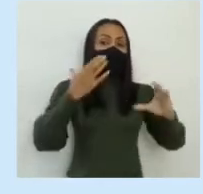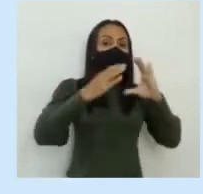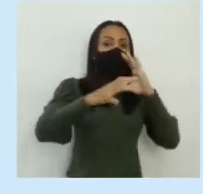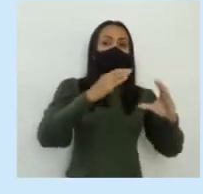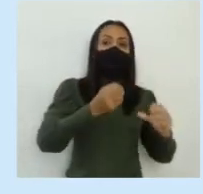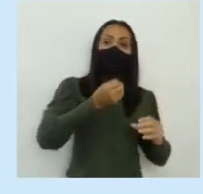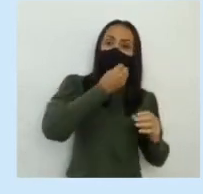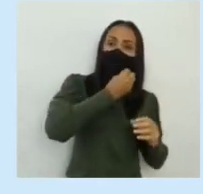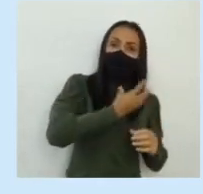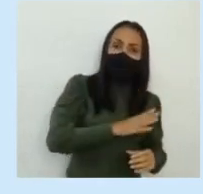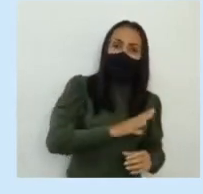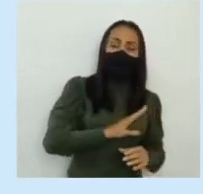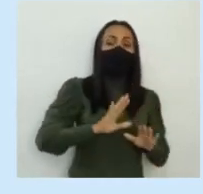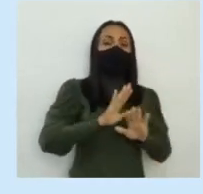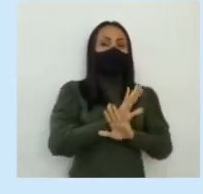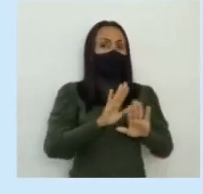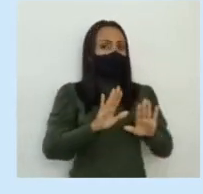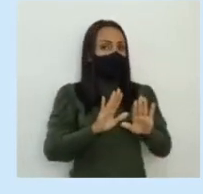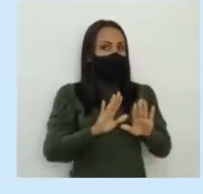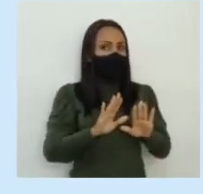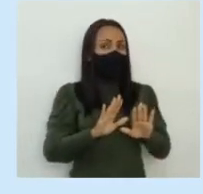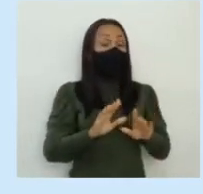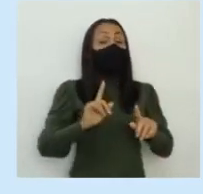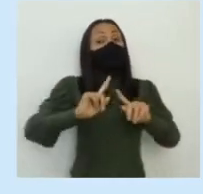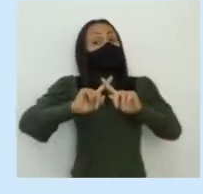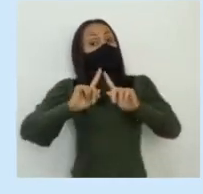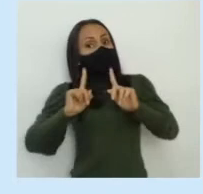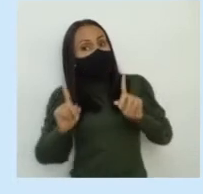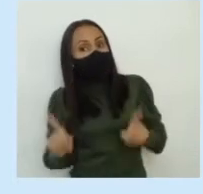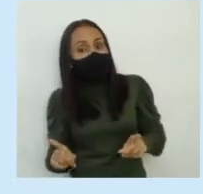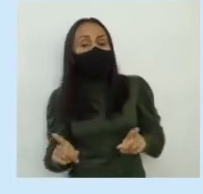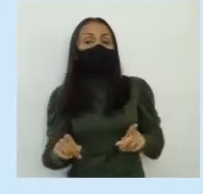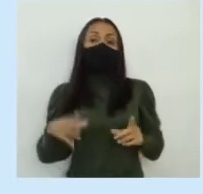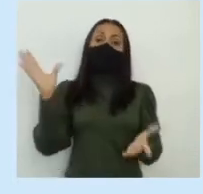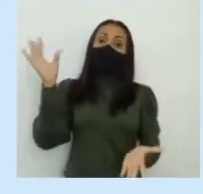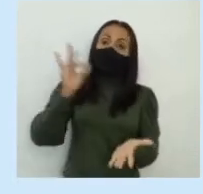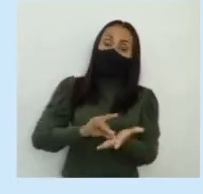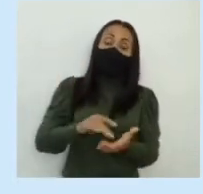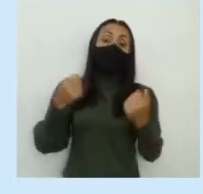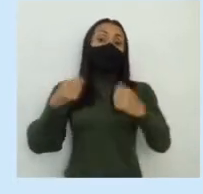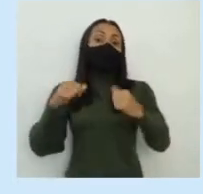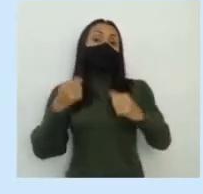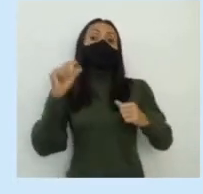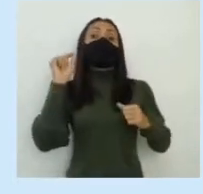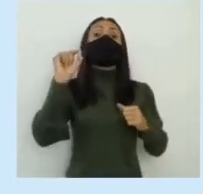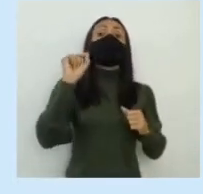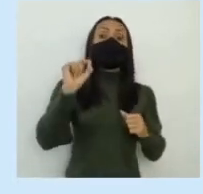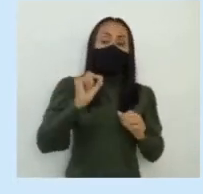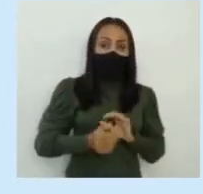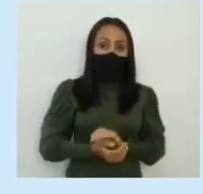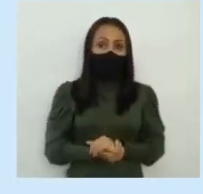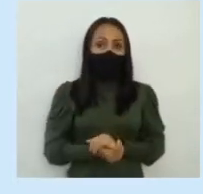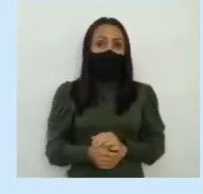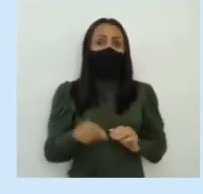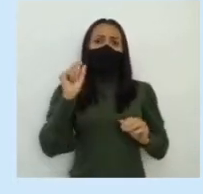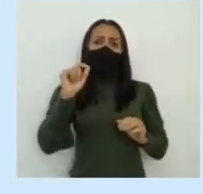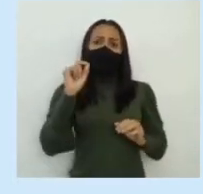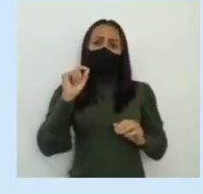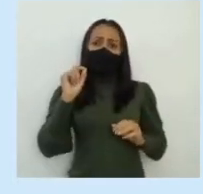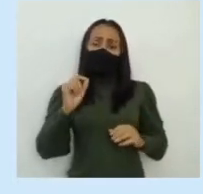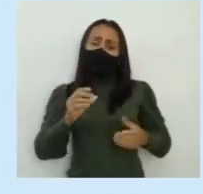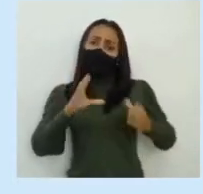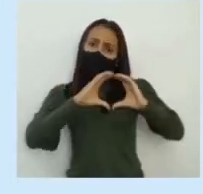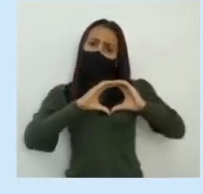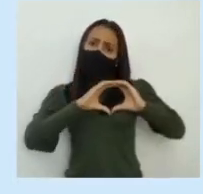se comunicar eficazmente. Mas, na verdade, o que a gente precisa? A gente precisa abrir o nosso coração. A